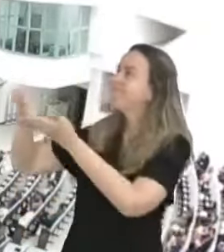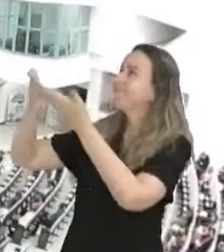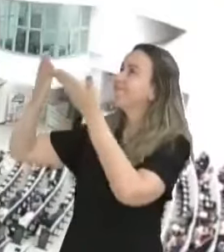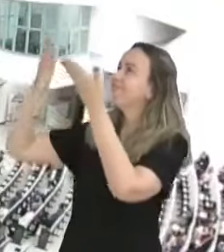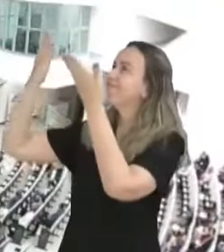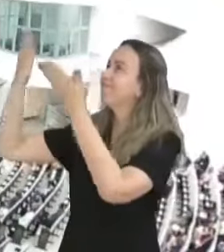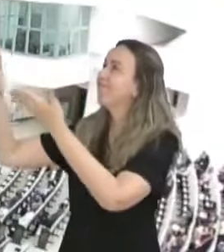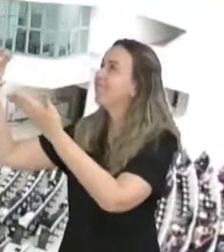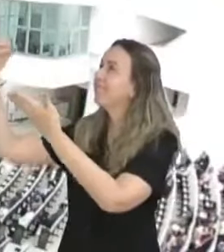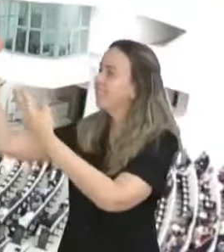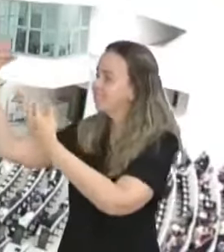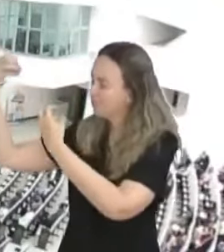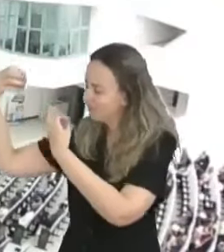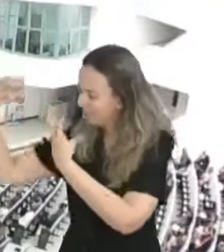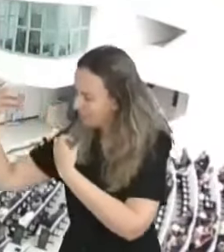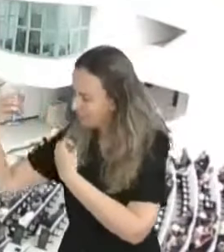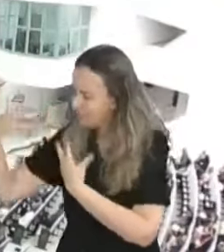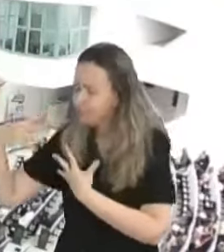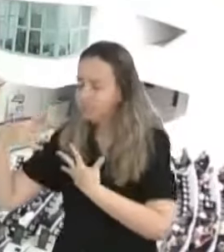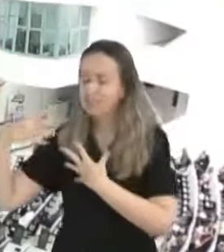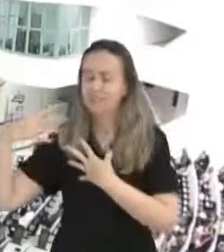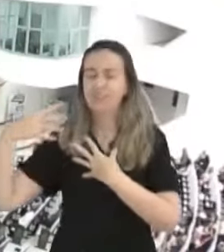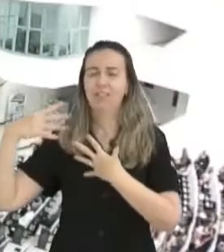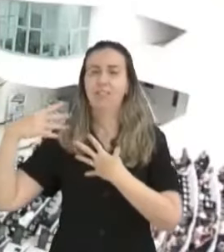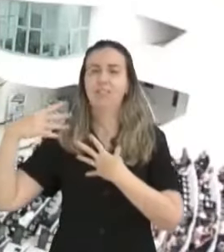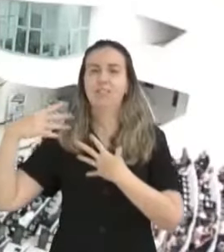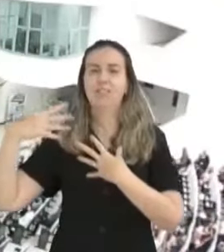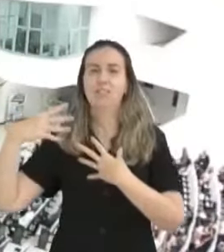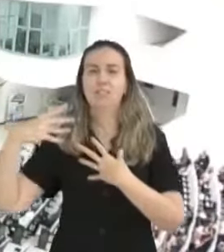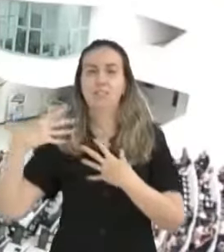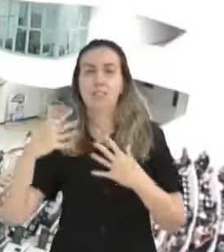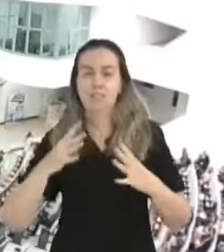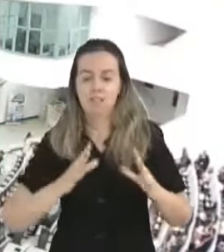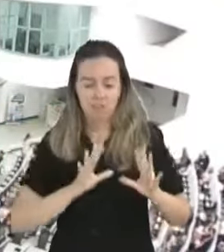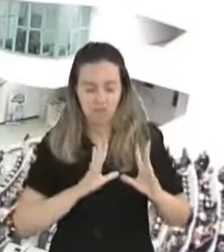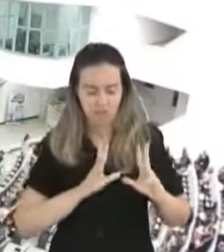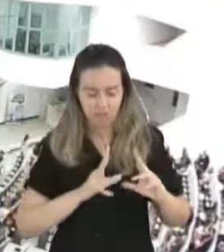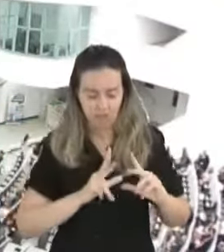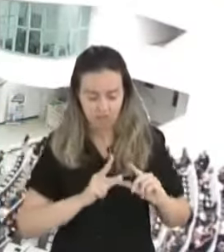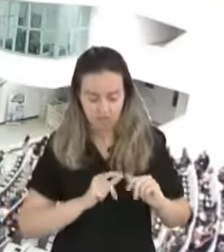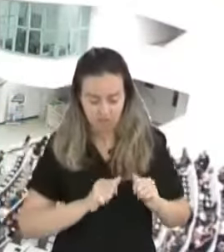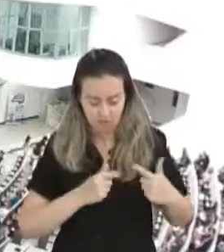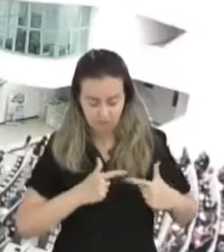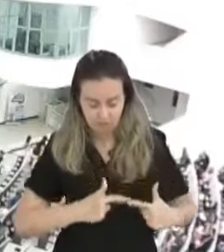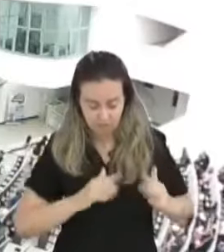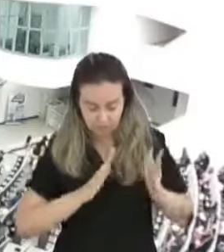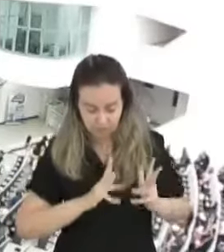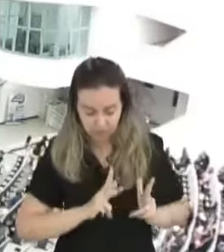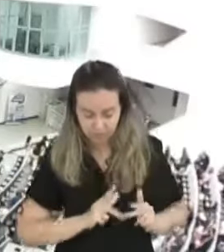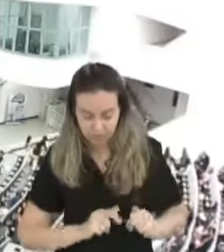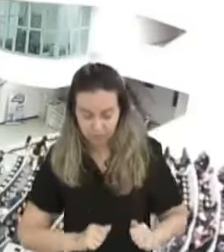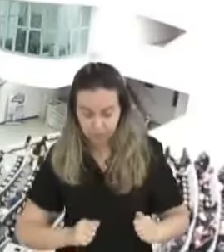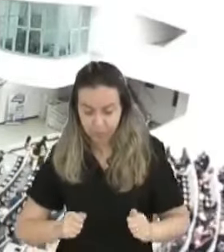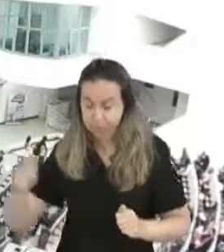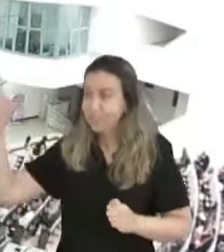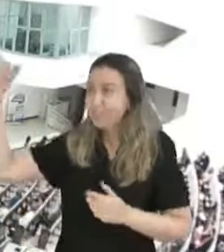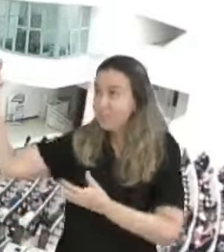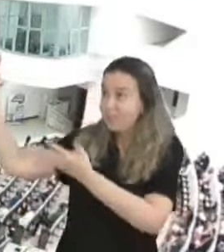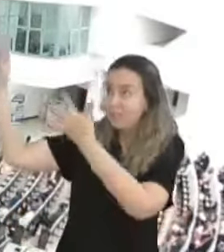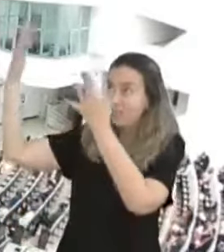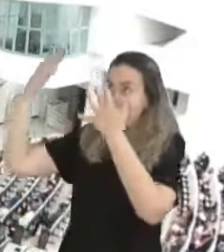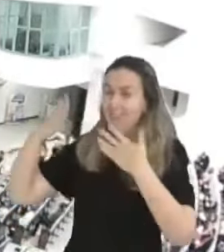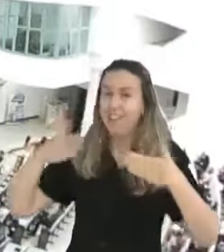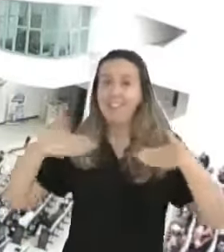Salmo 51, versículo 12 e 13: restitui-me a alegria da tua salvação